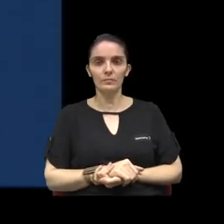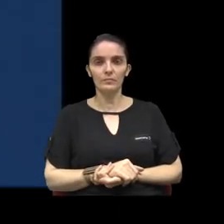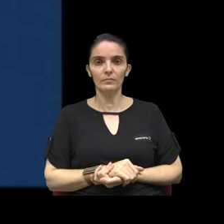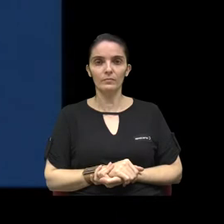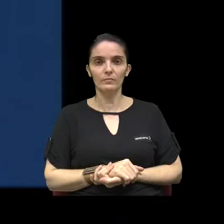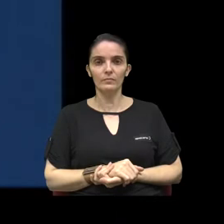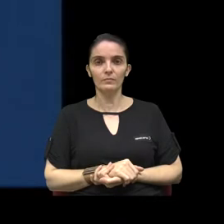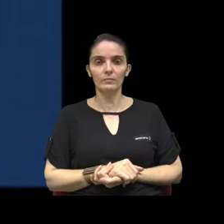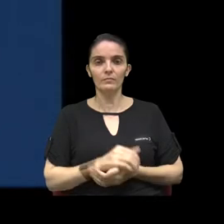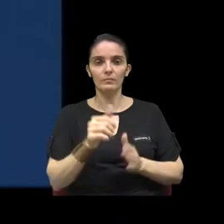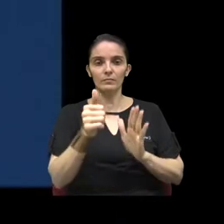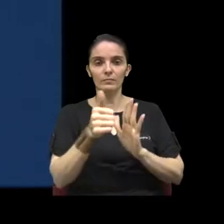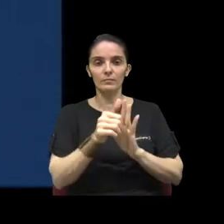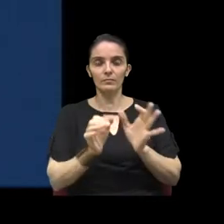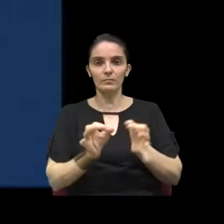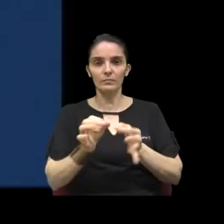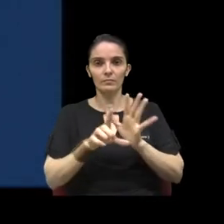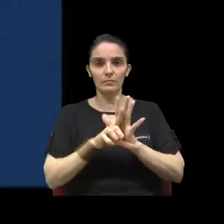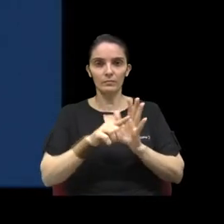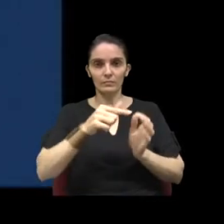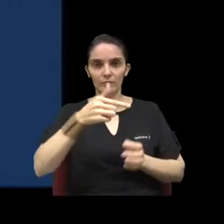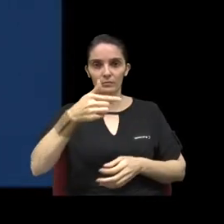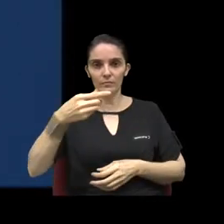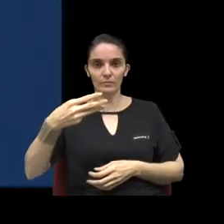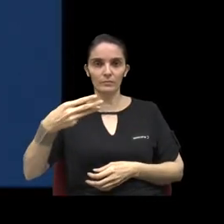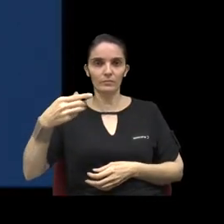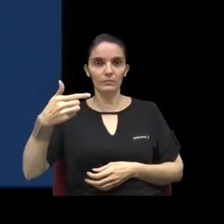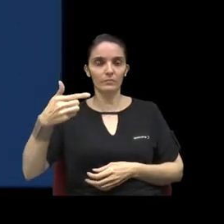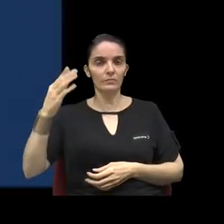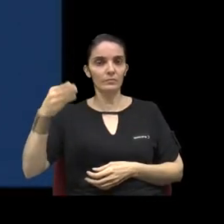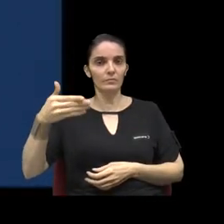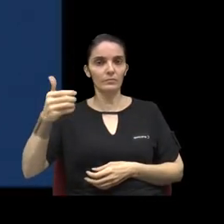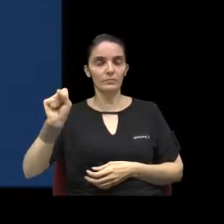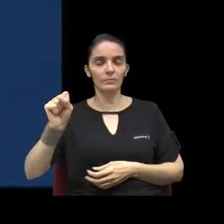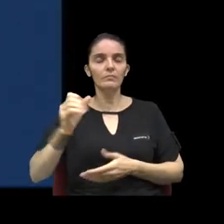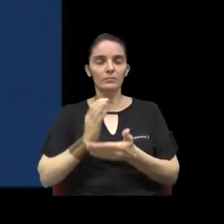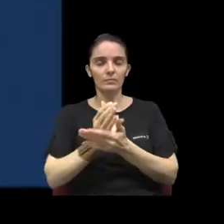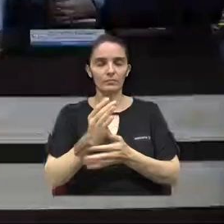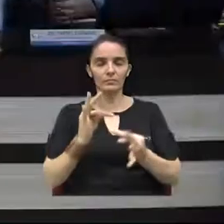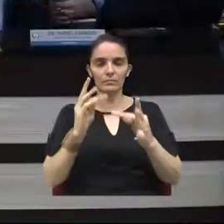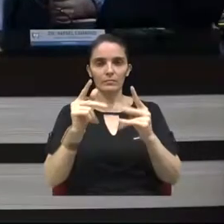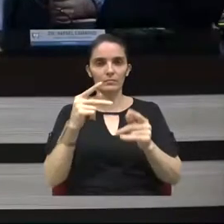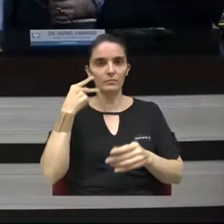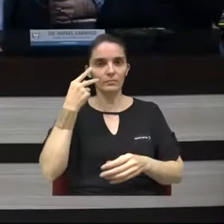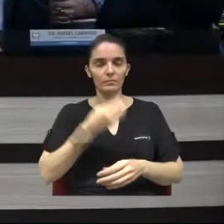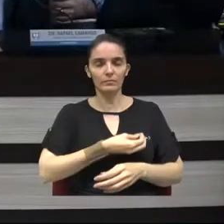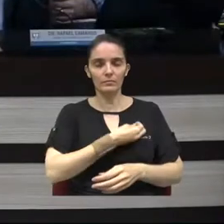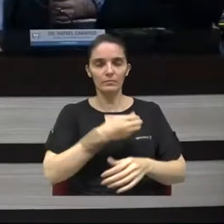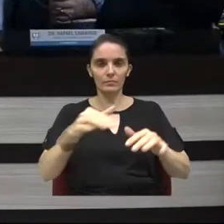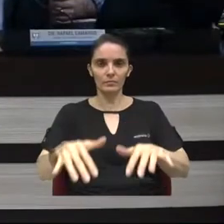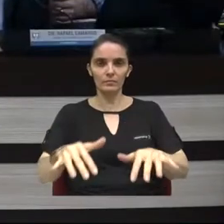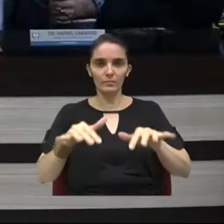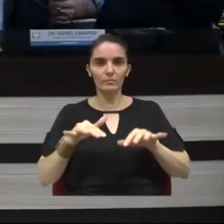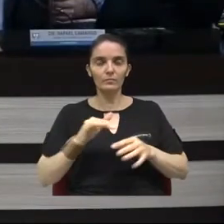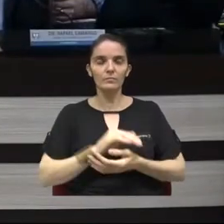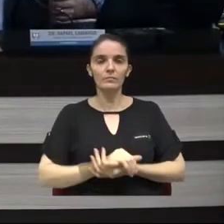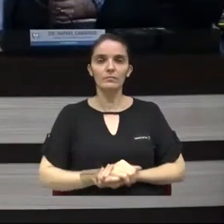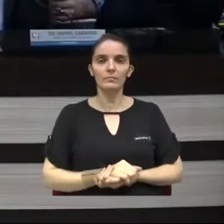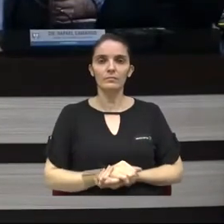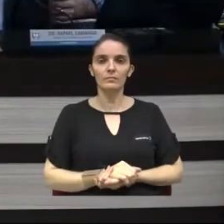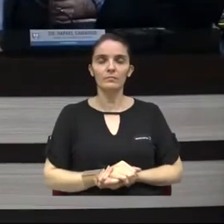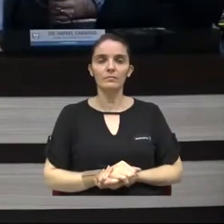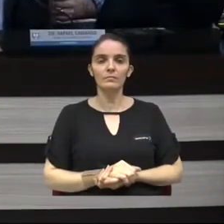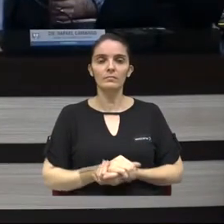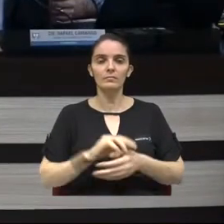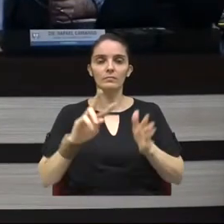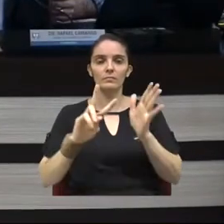O item 1 da pauta, projeto de lei 232/2018, foi aprovado por todos os vereadores presentes no plenário.